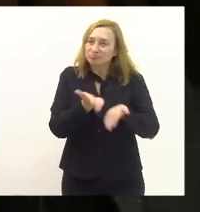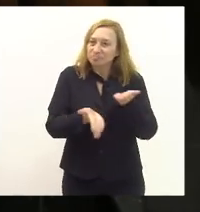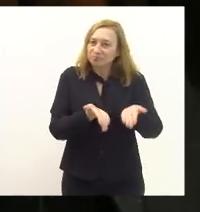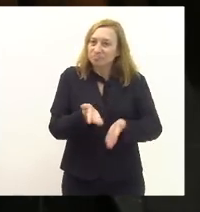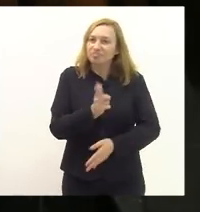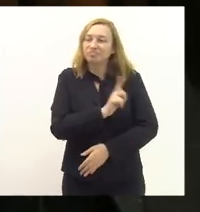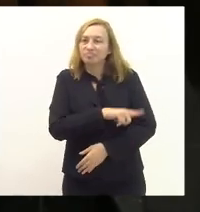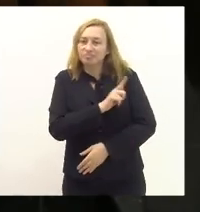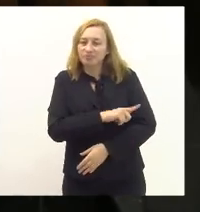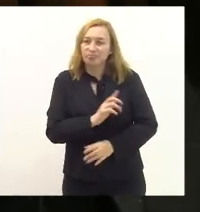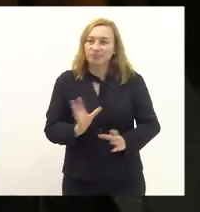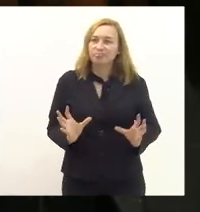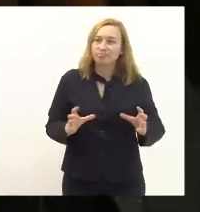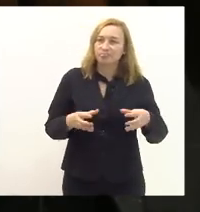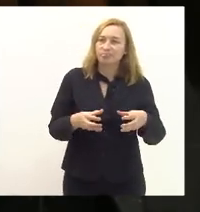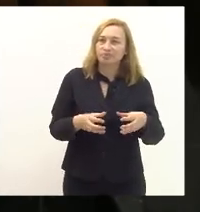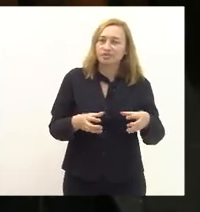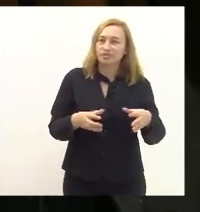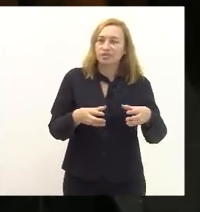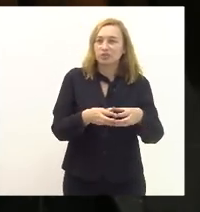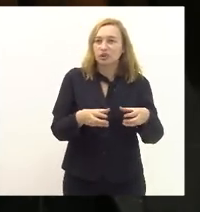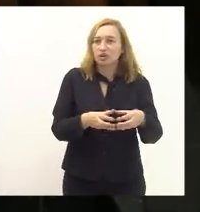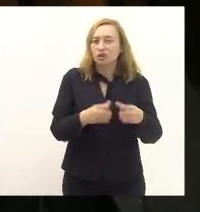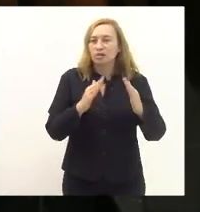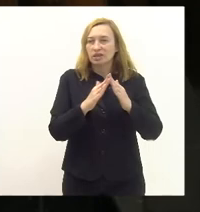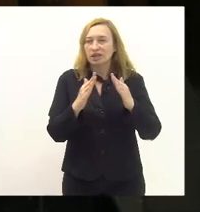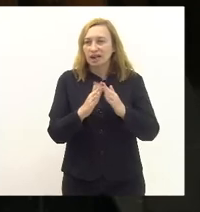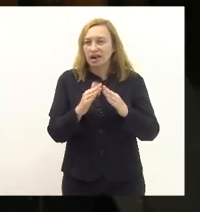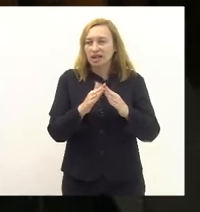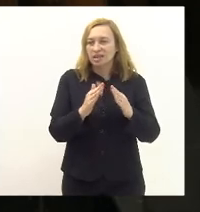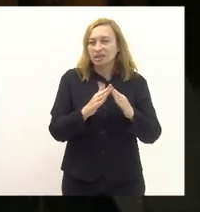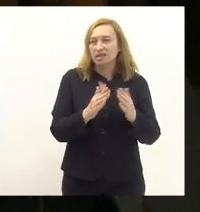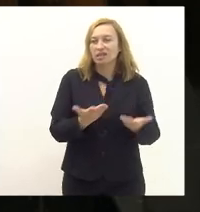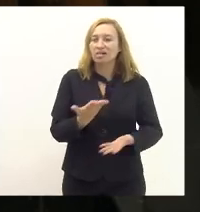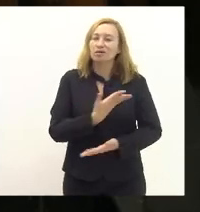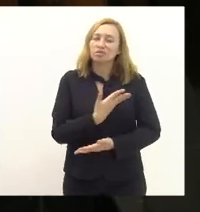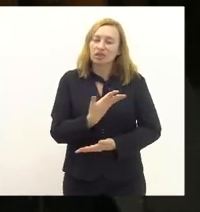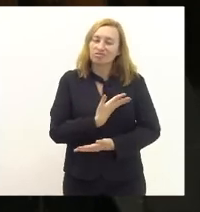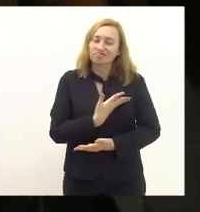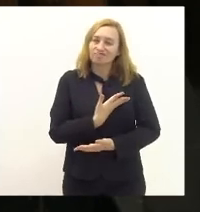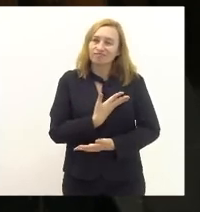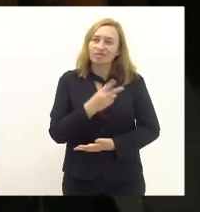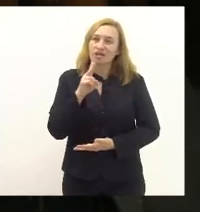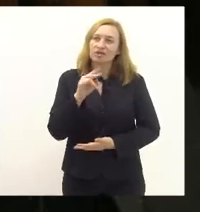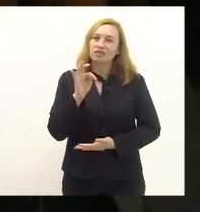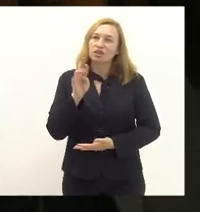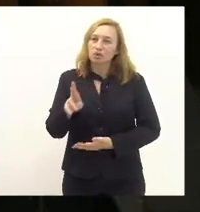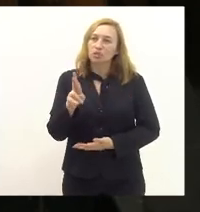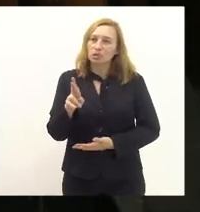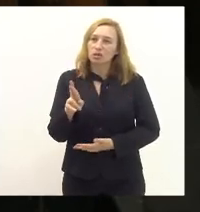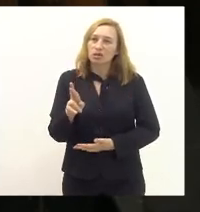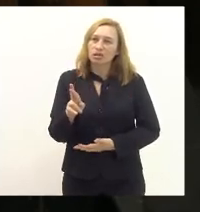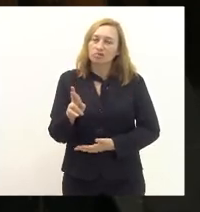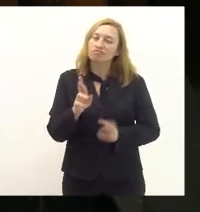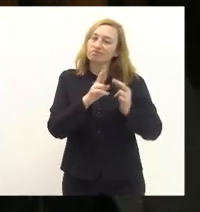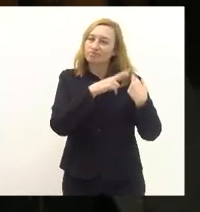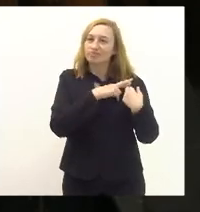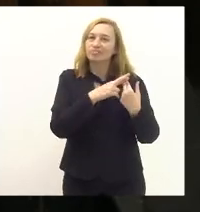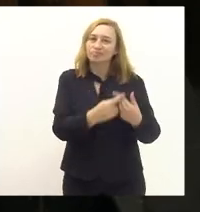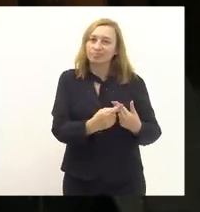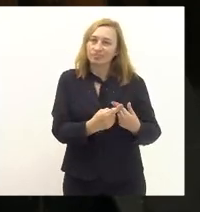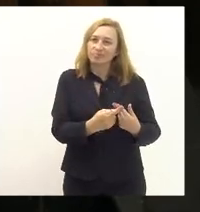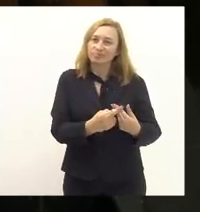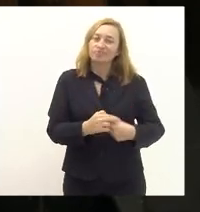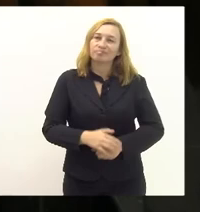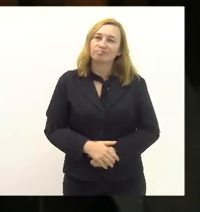gestão dos conjuntos habitacionais, um companheiro que virou um amigo querido, Vitor Viana, que é responsável,